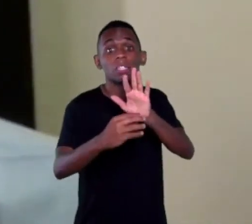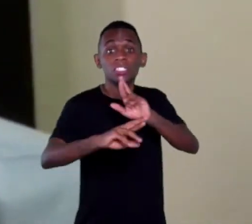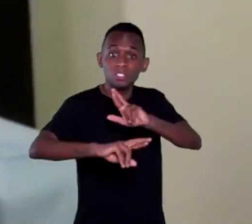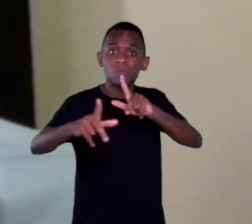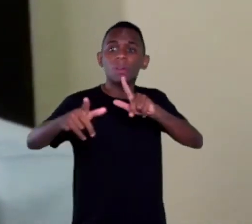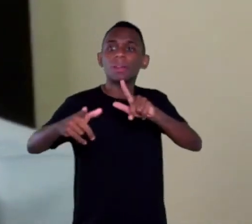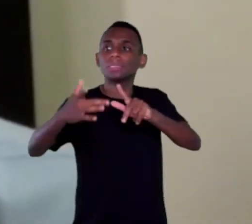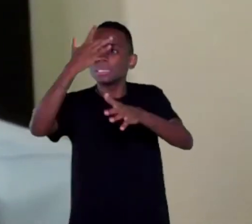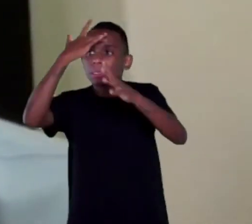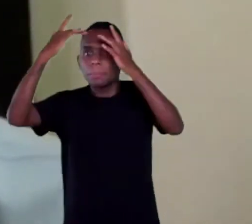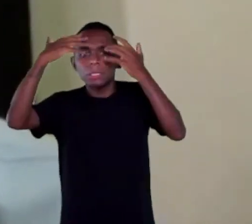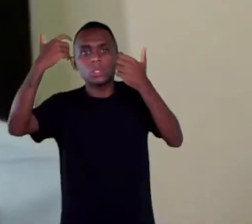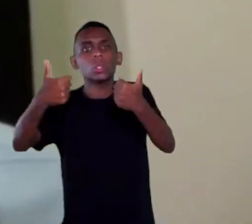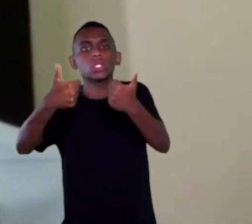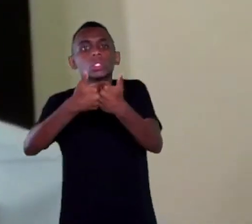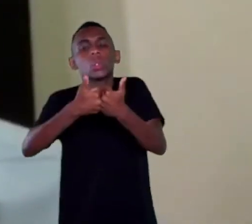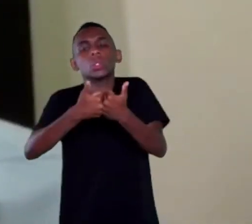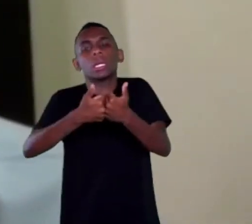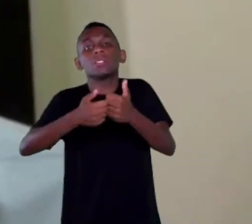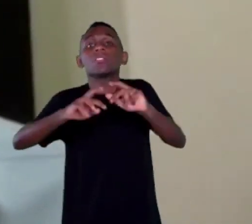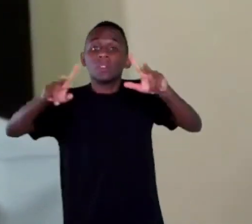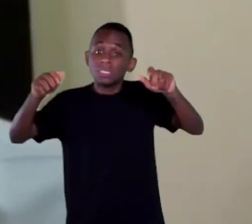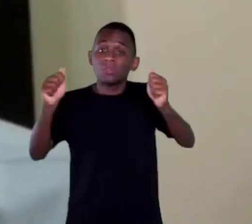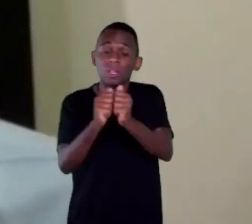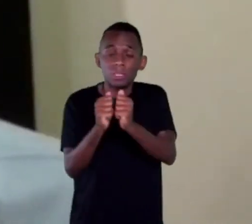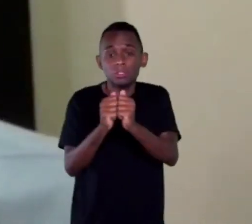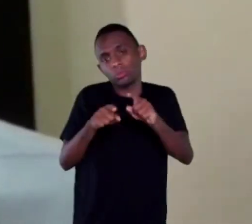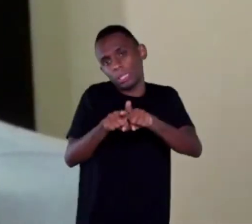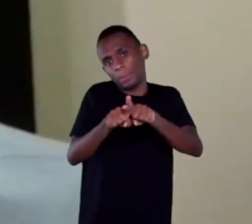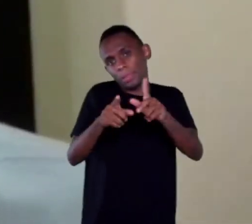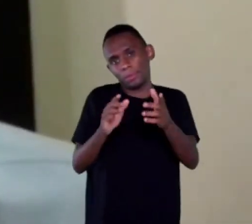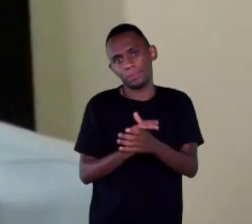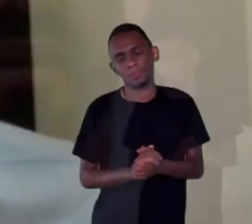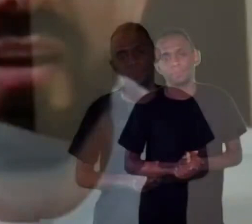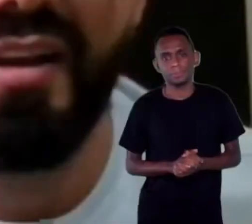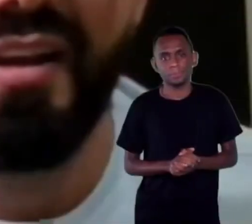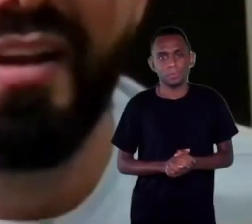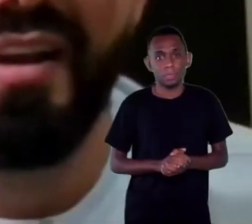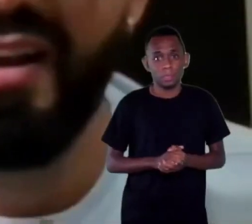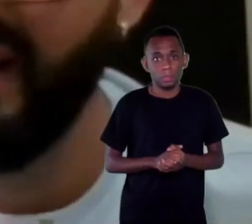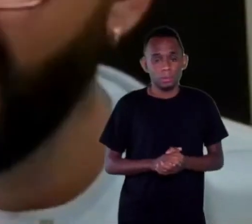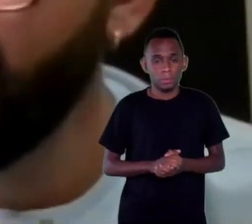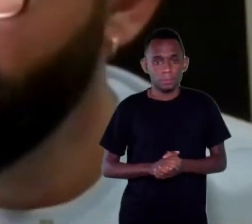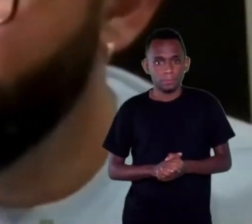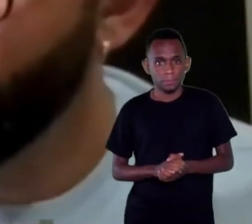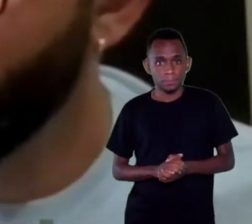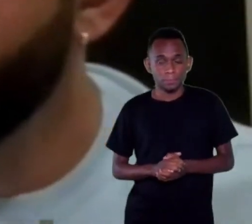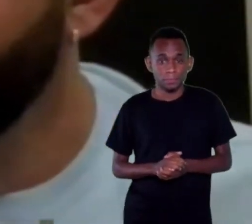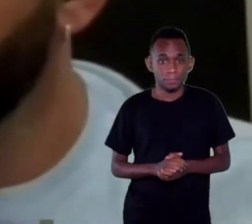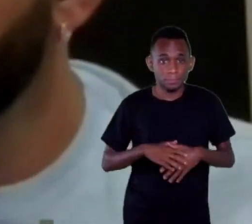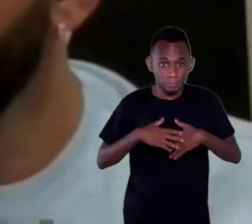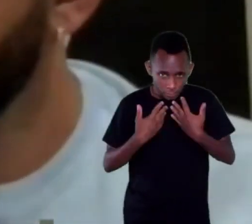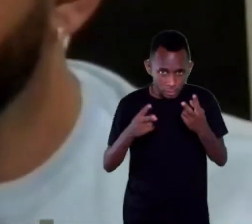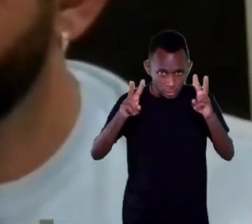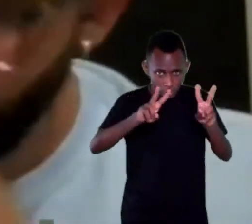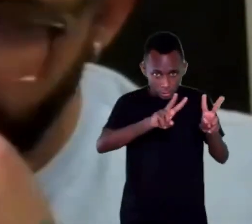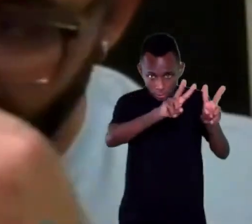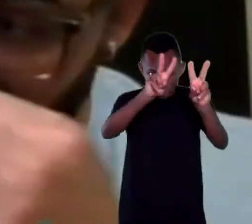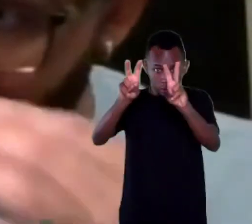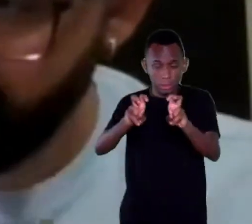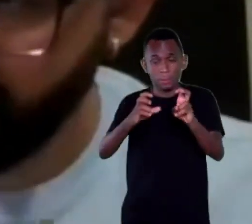perto. Uhum. Então, ninguém consegue mudar o mundo, mas consegue mudar a si mesmo. E essa temática, Cartas para o